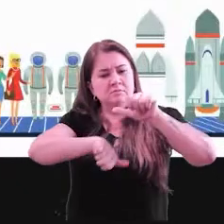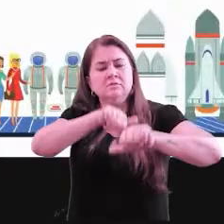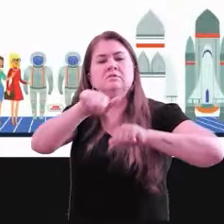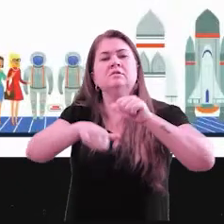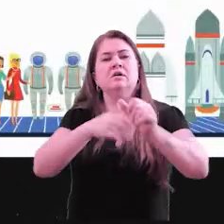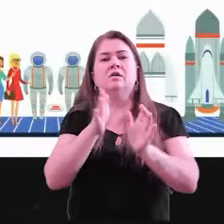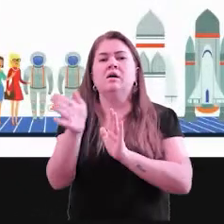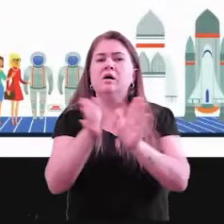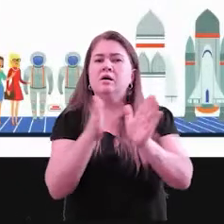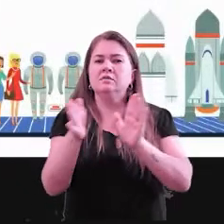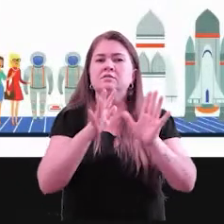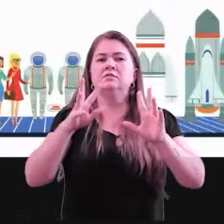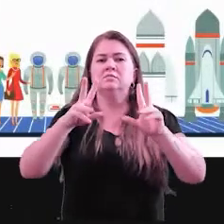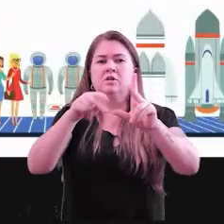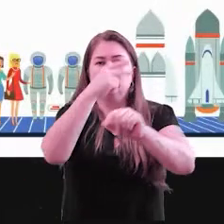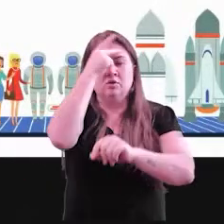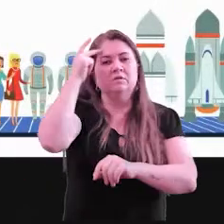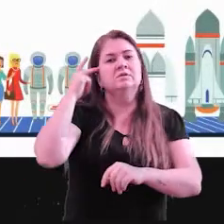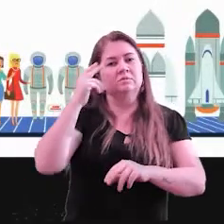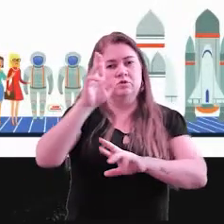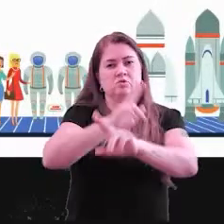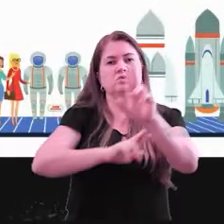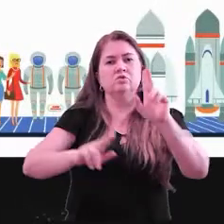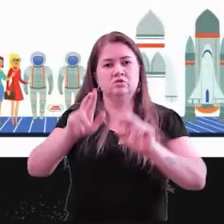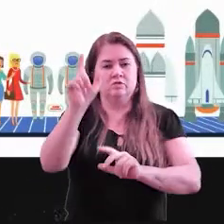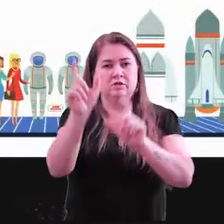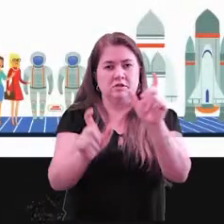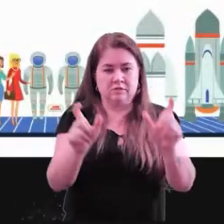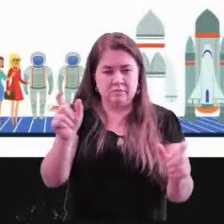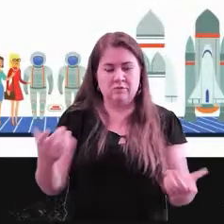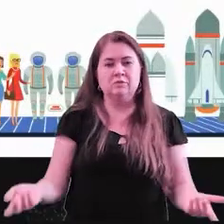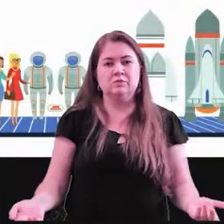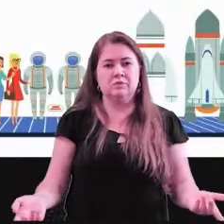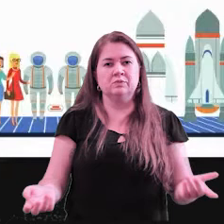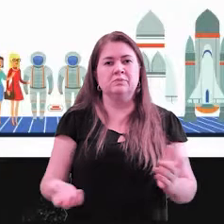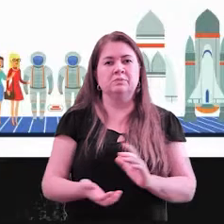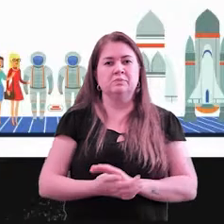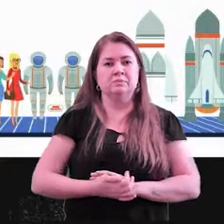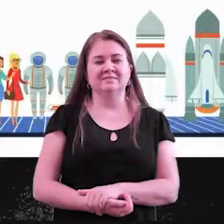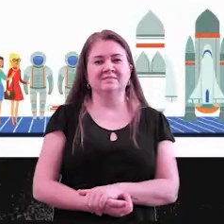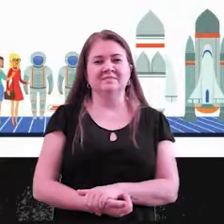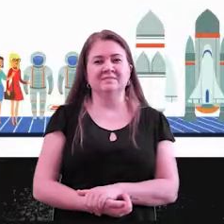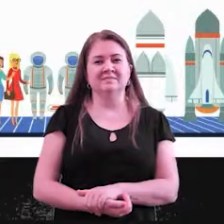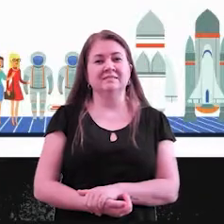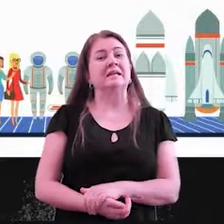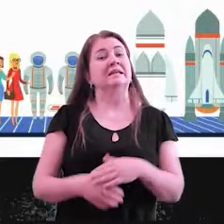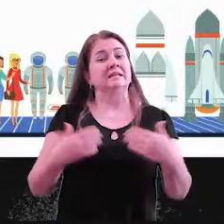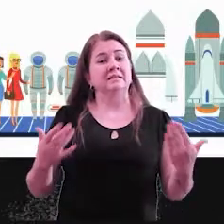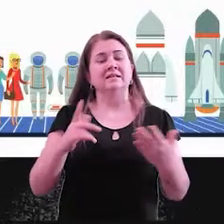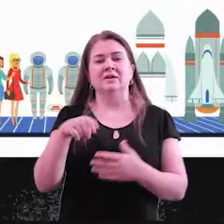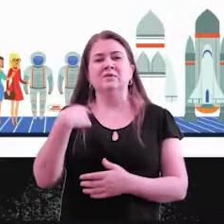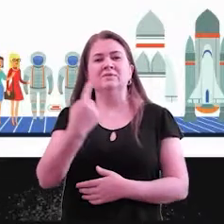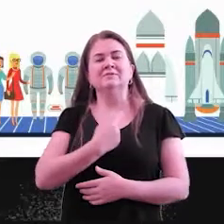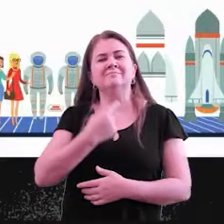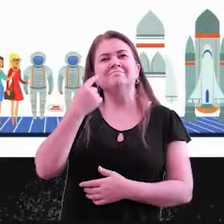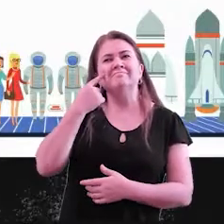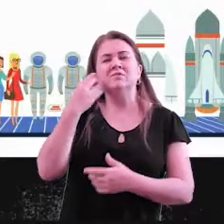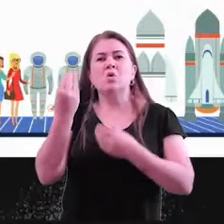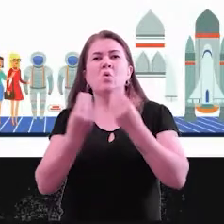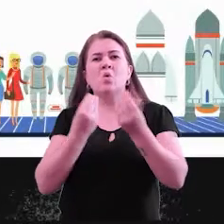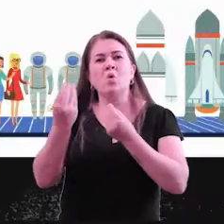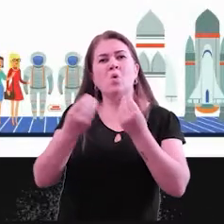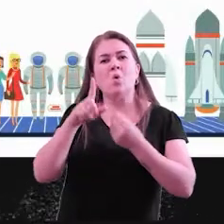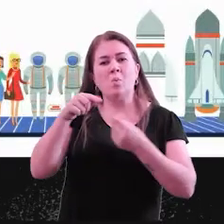diferentes sujeitos. A gente pensa a linguagem da exposição, então, como uma associação de elementos verbais, textos,